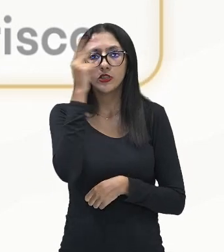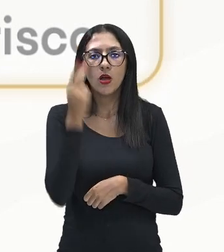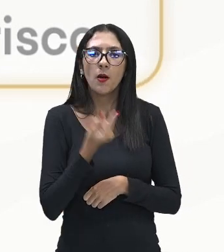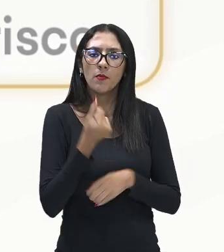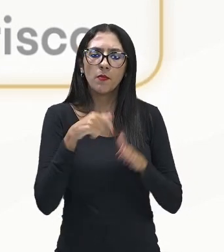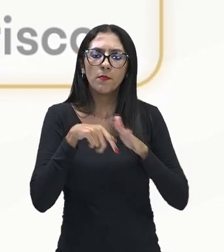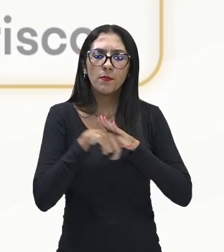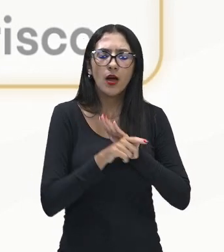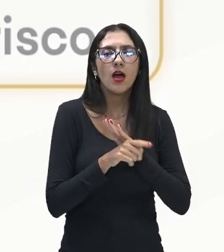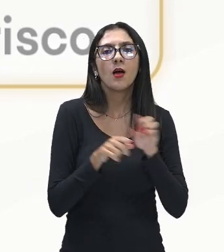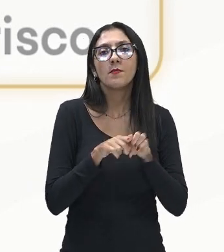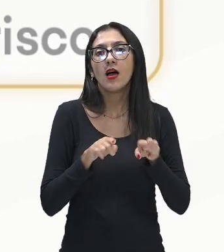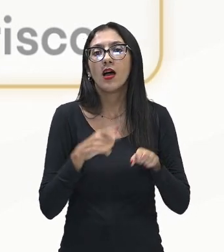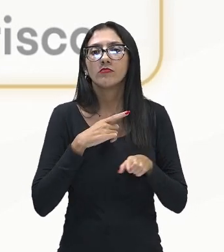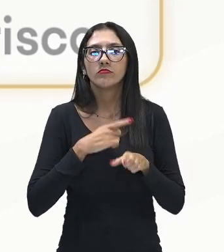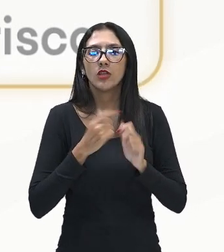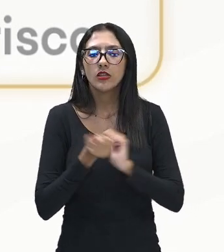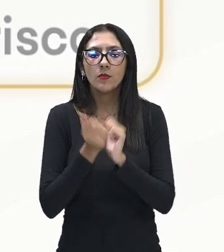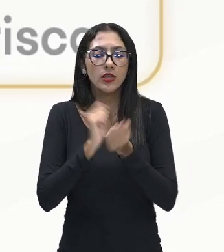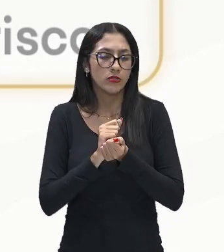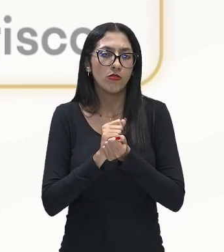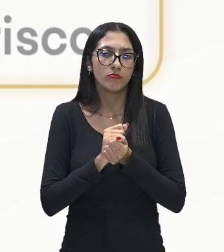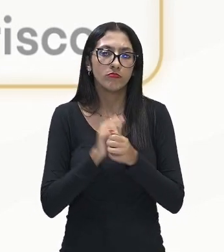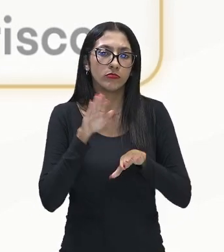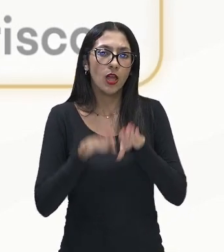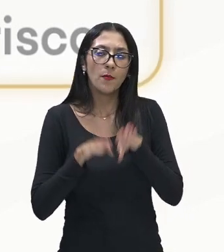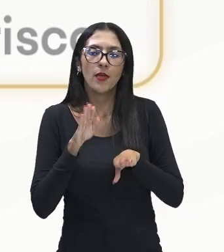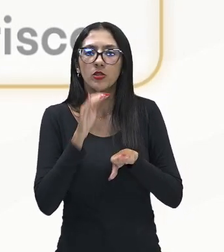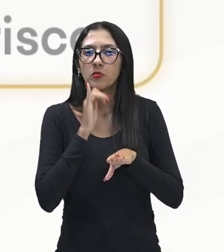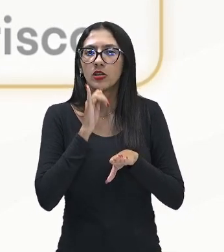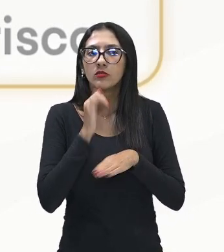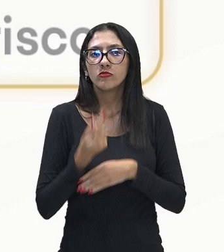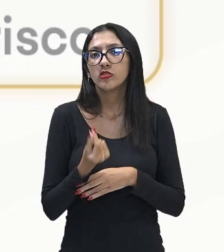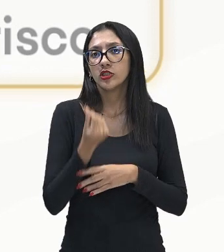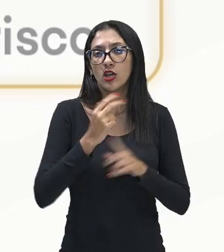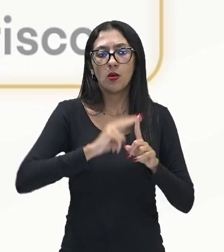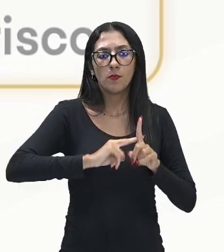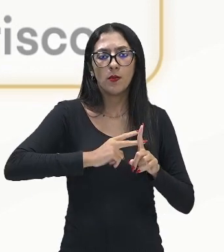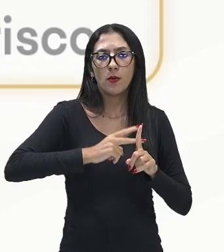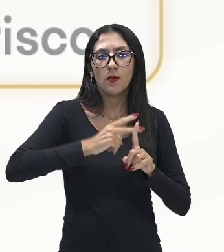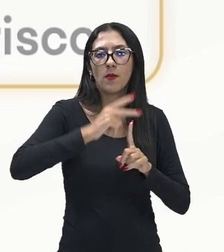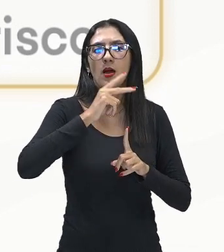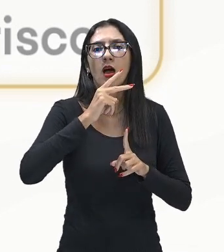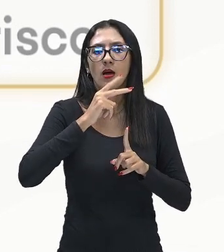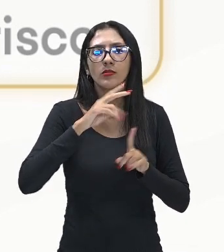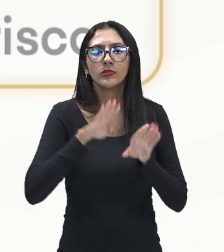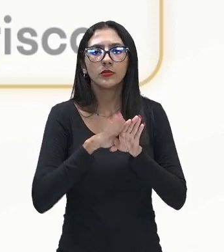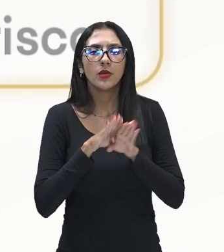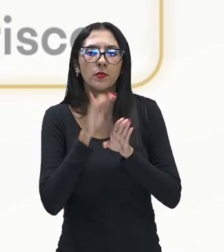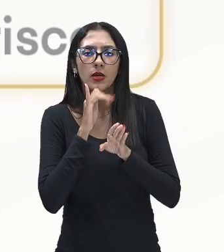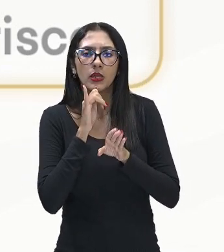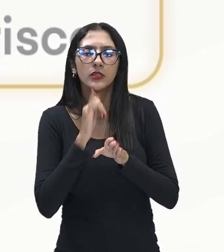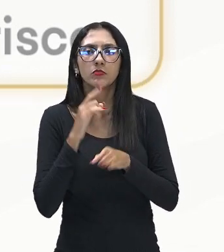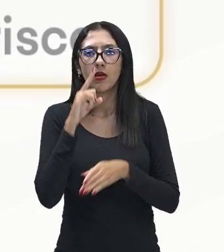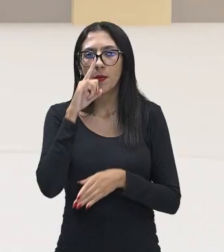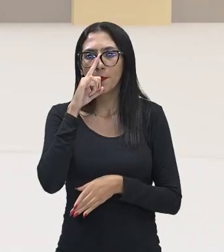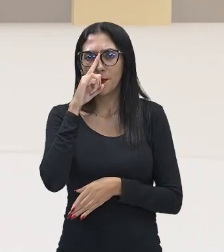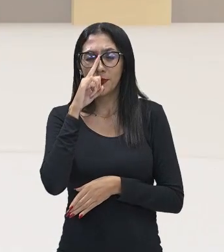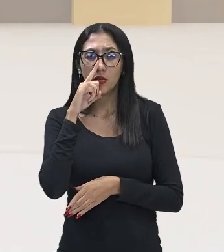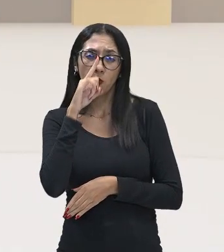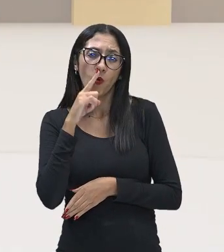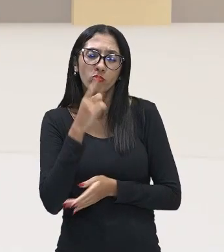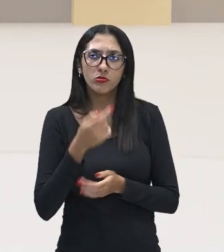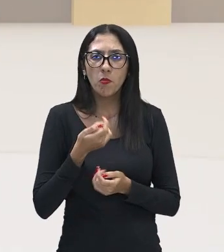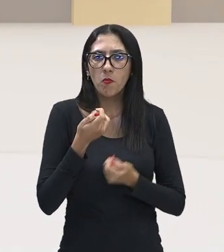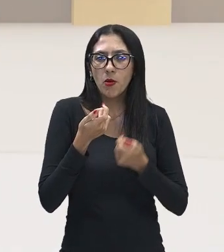suas escolhas de acordo com suas metas financeiras e tolerância ao risco. Então, se você